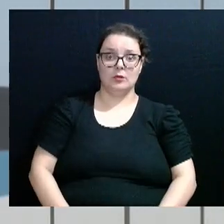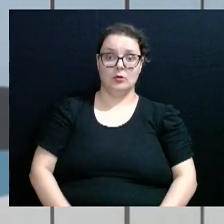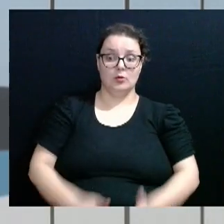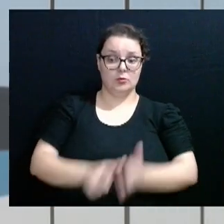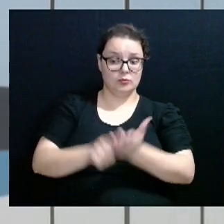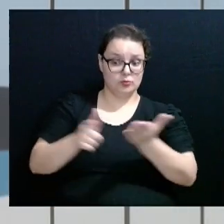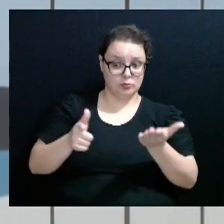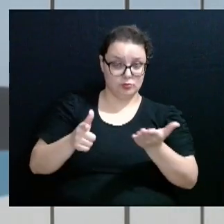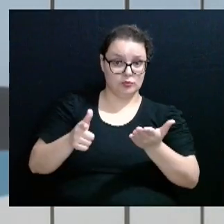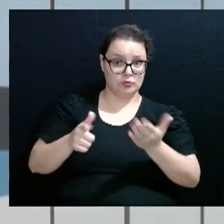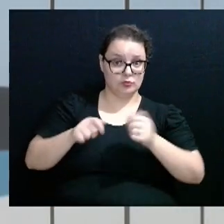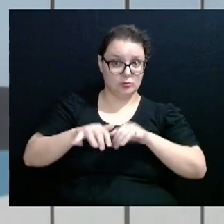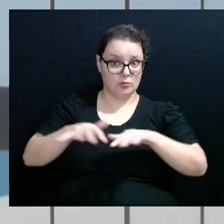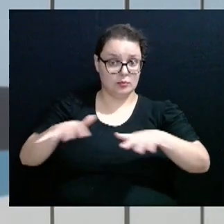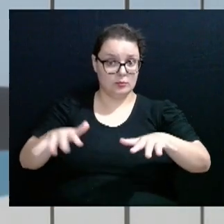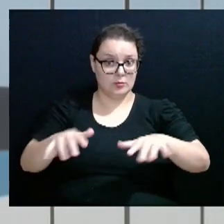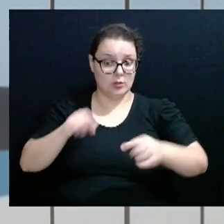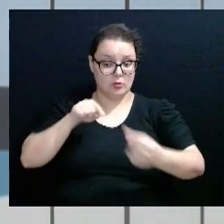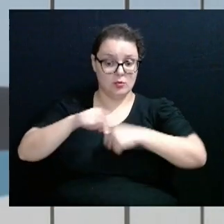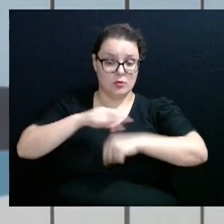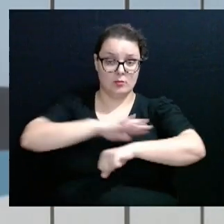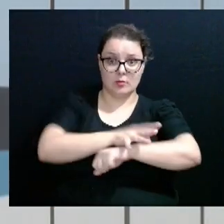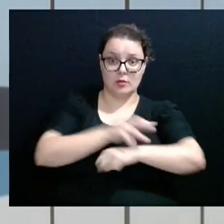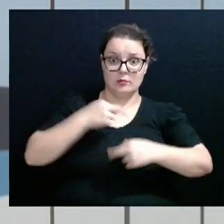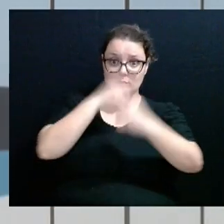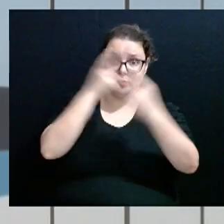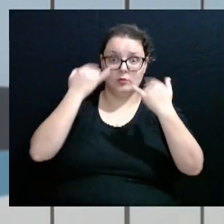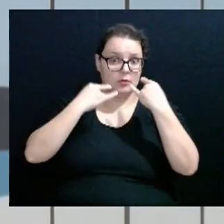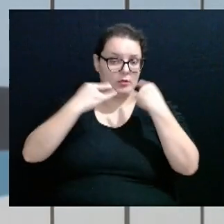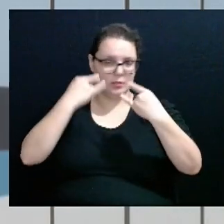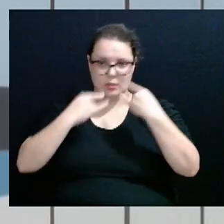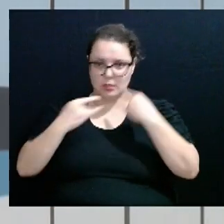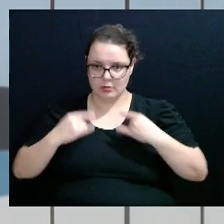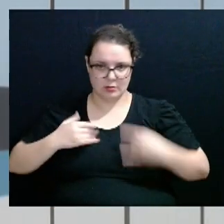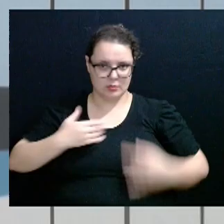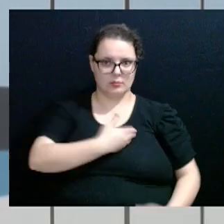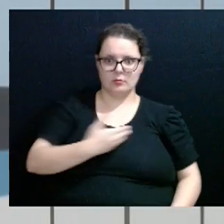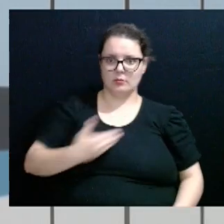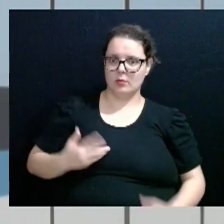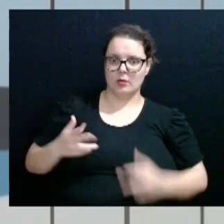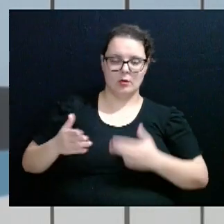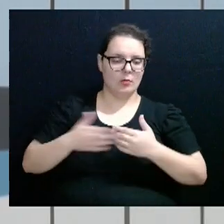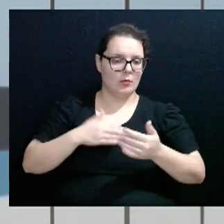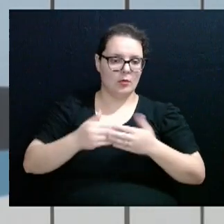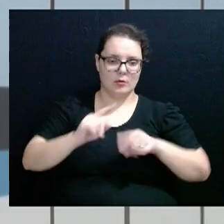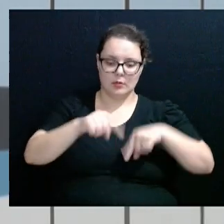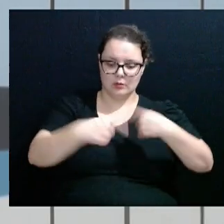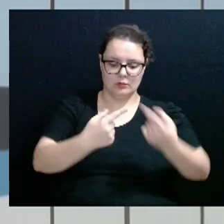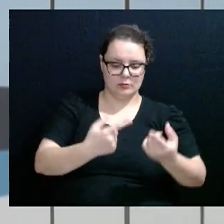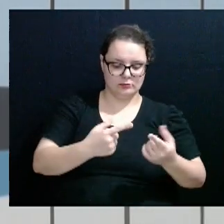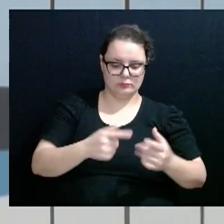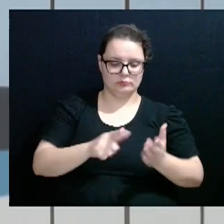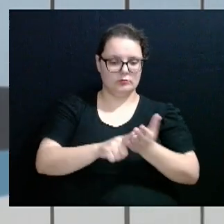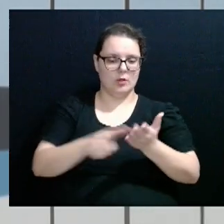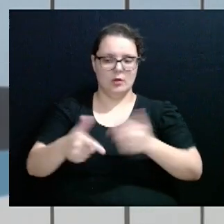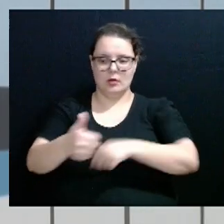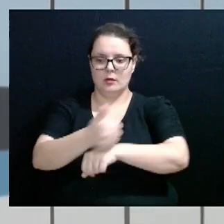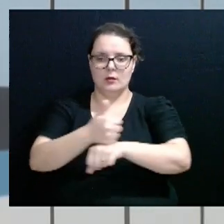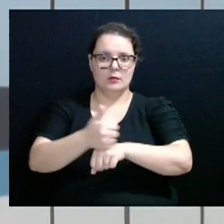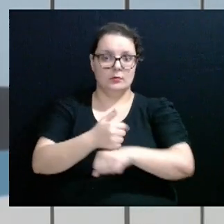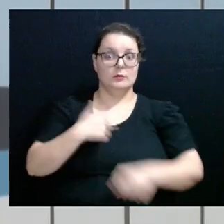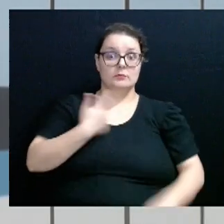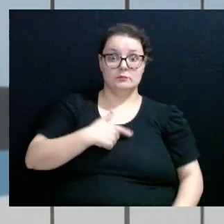lógica do interesse público, como qualquer outro tipo de jornalismo. E a gente entende que quando a gente faz